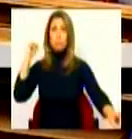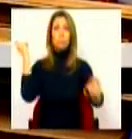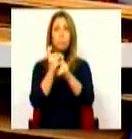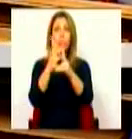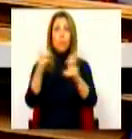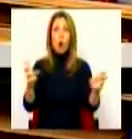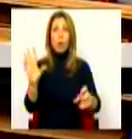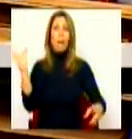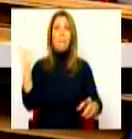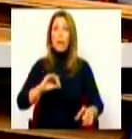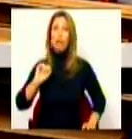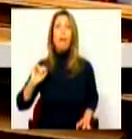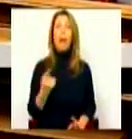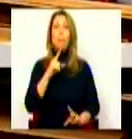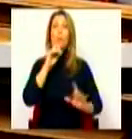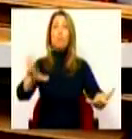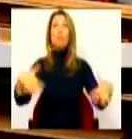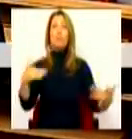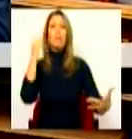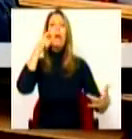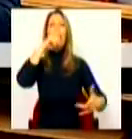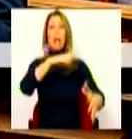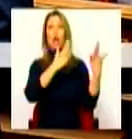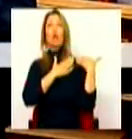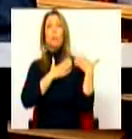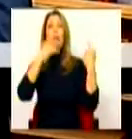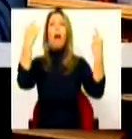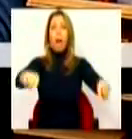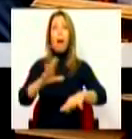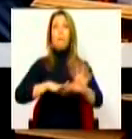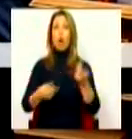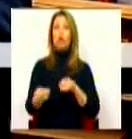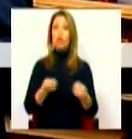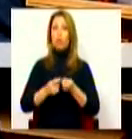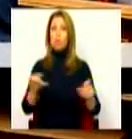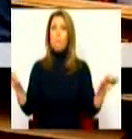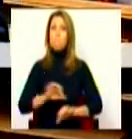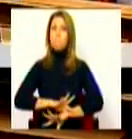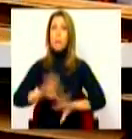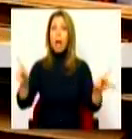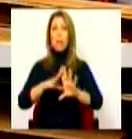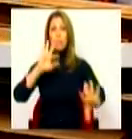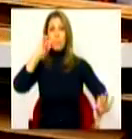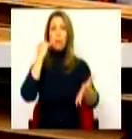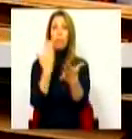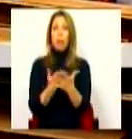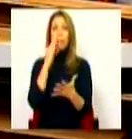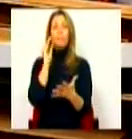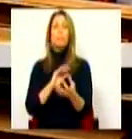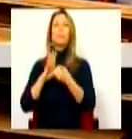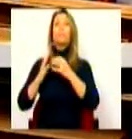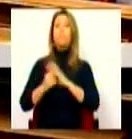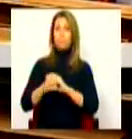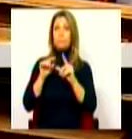possível as responsabilidades e os responsáveis pela má gestão e pela gestão danosa na Caixa Geral de Depósitos.